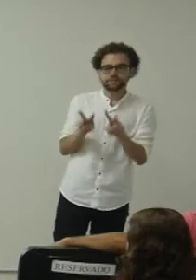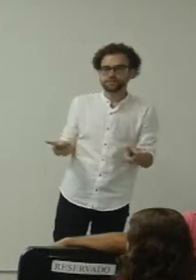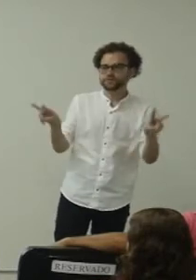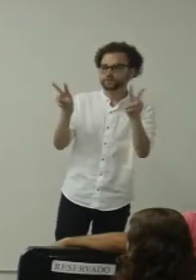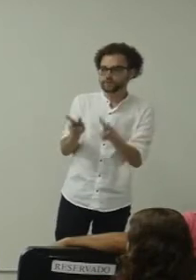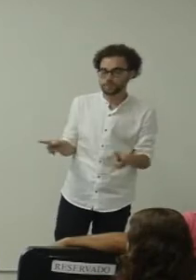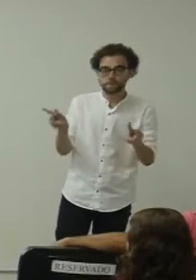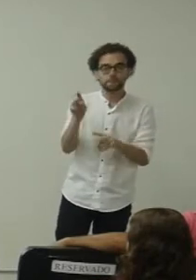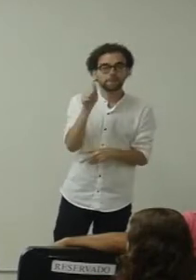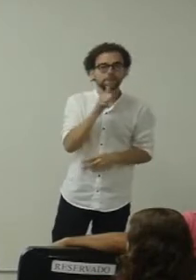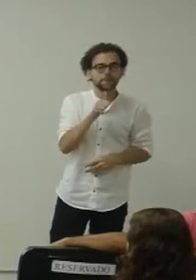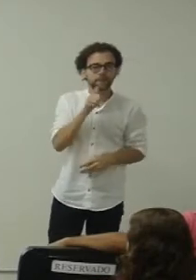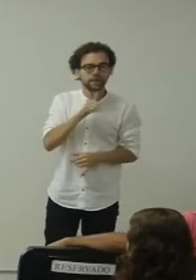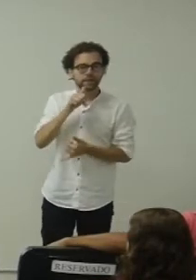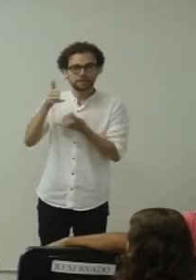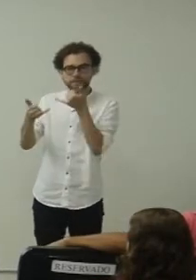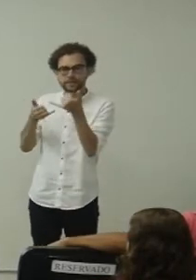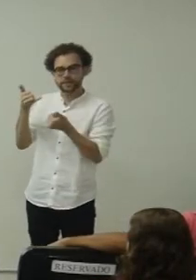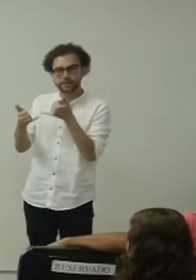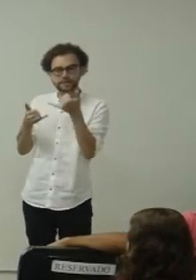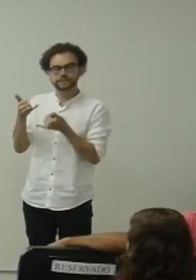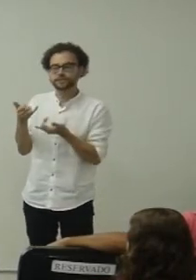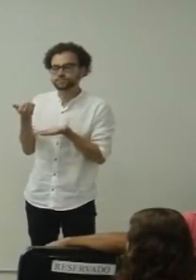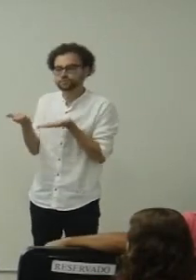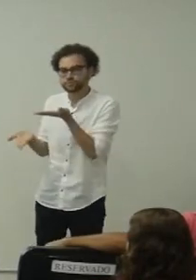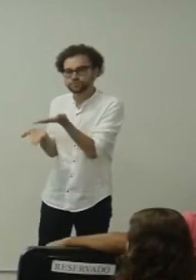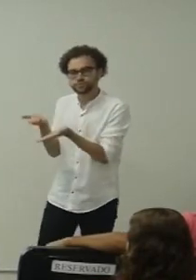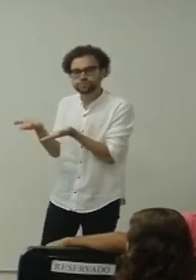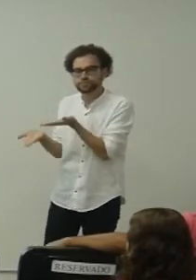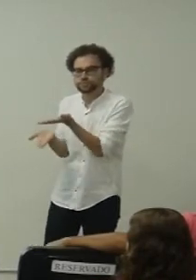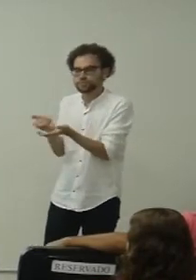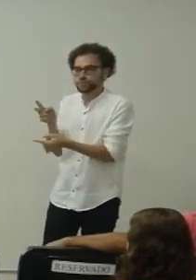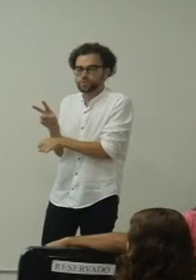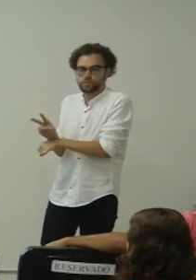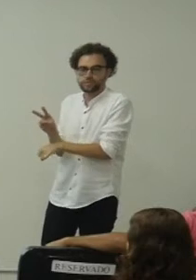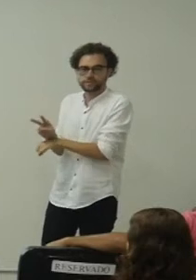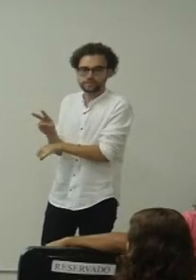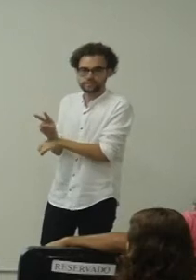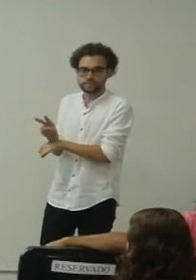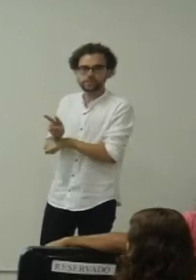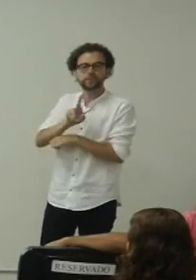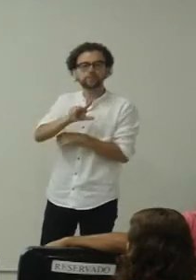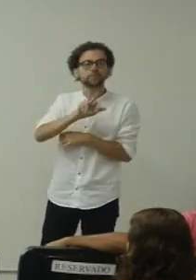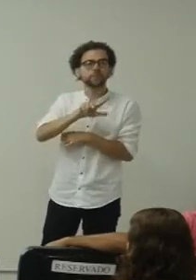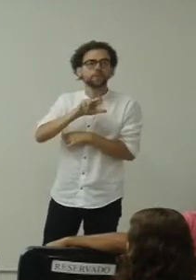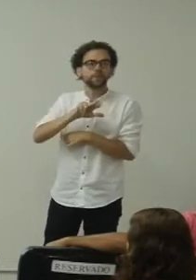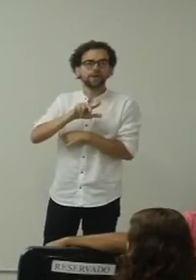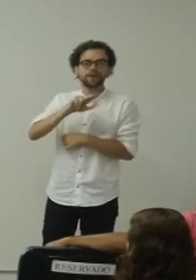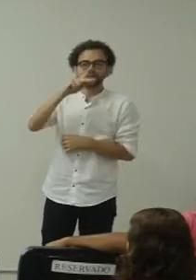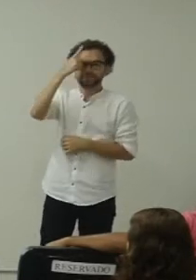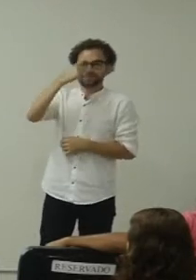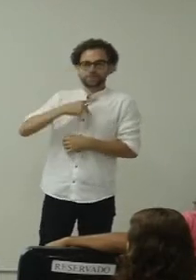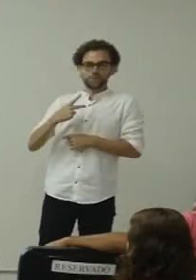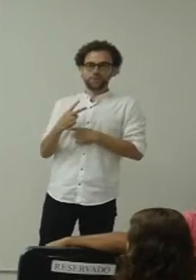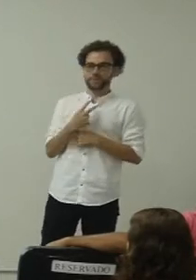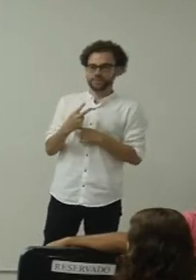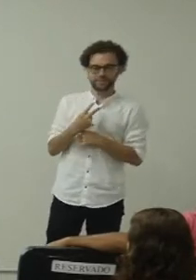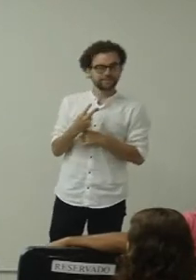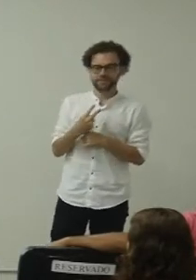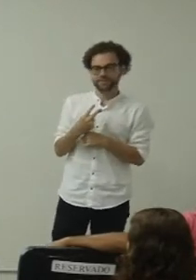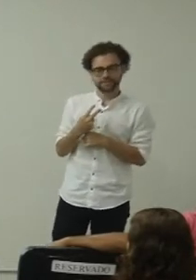mulher, as brincadeiras, elas envolvem cuidado. E geralmente não é um cuidado consigo, é um cuidado com o outro,